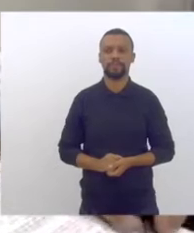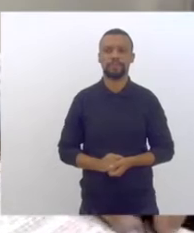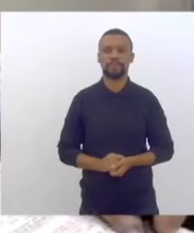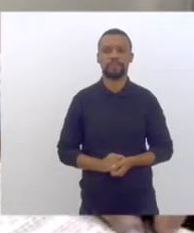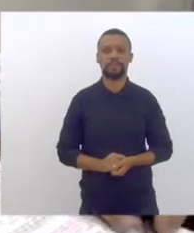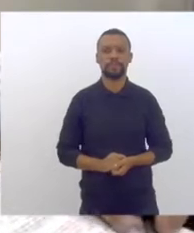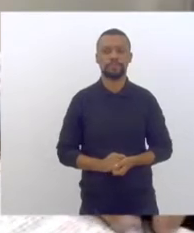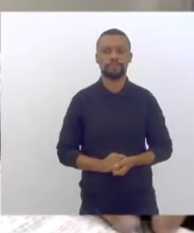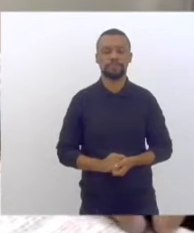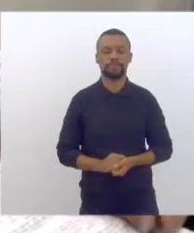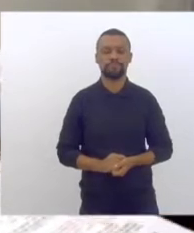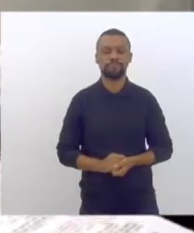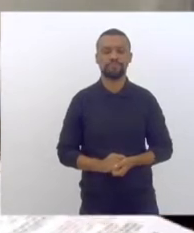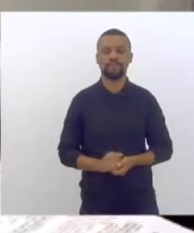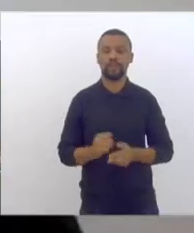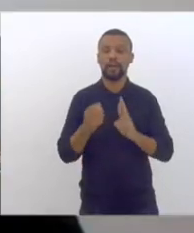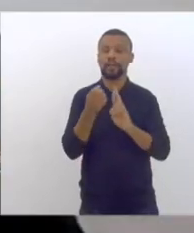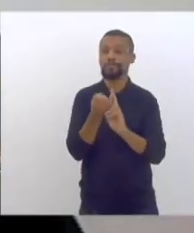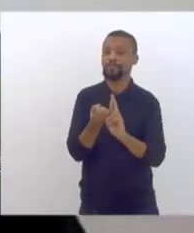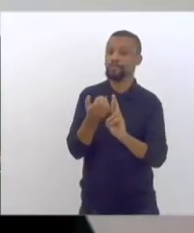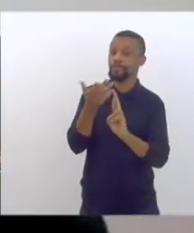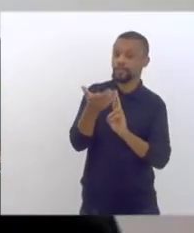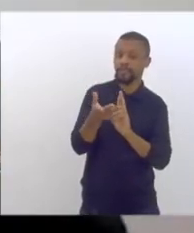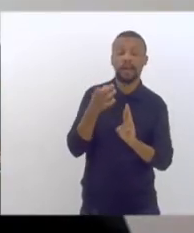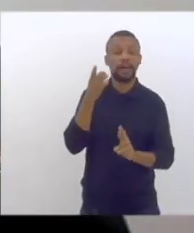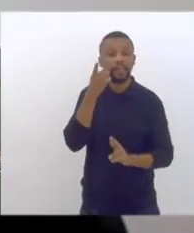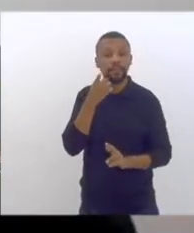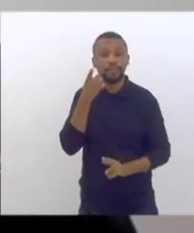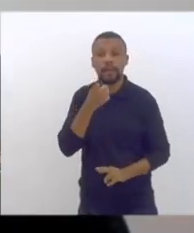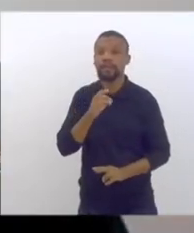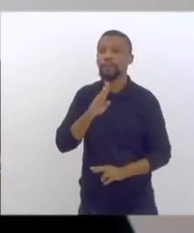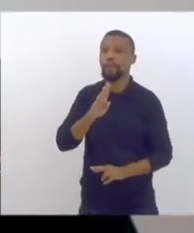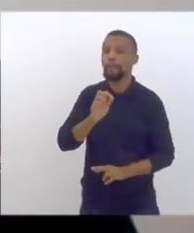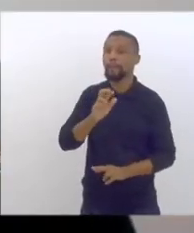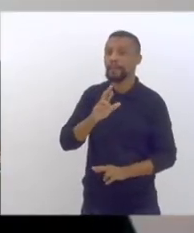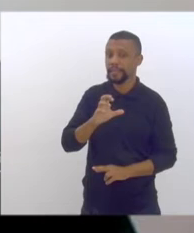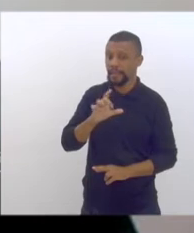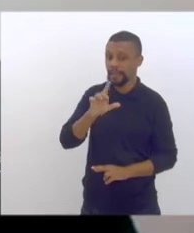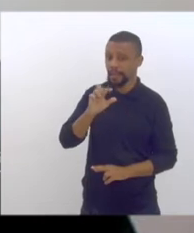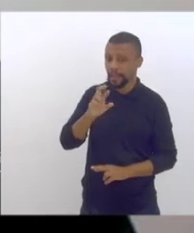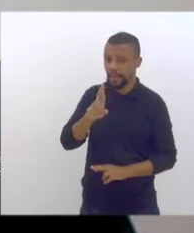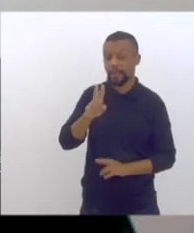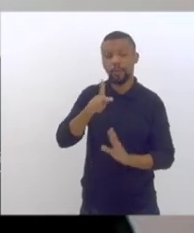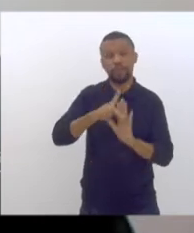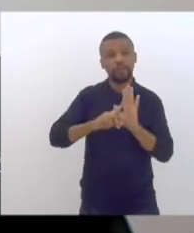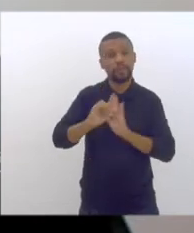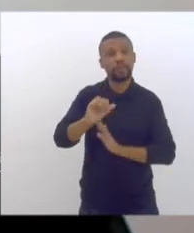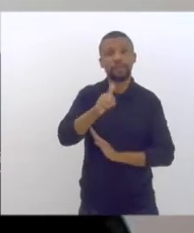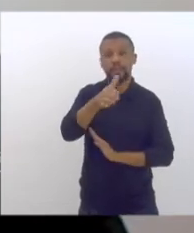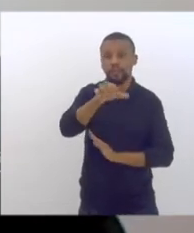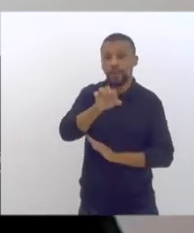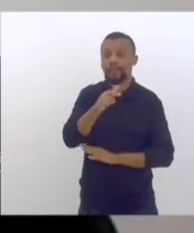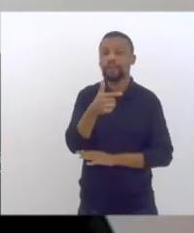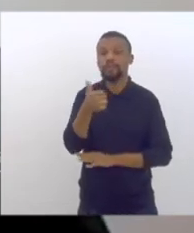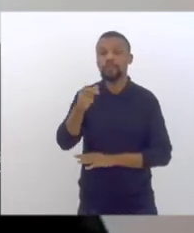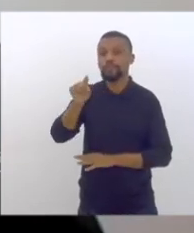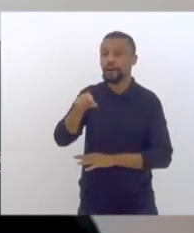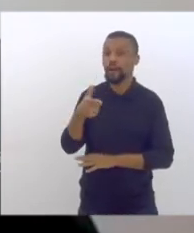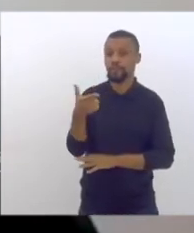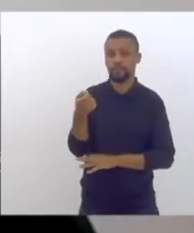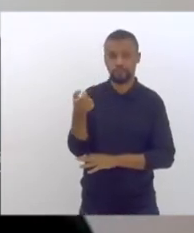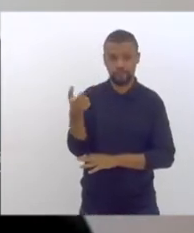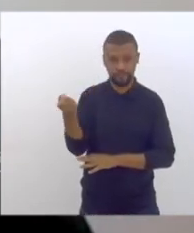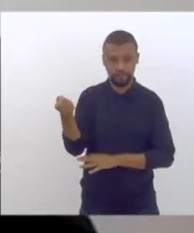que é relatoria deputado Bacelar do meu irmão da ponta projeto de lei 1921 2020